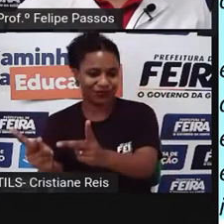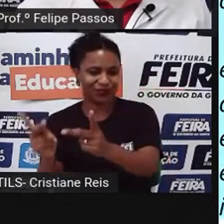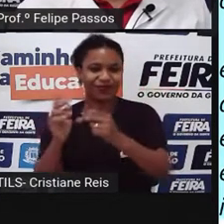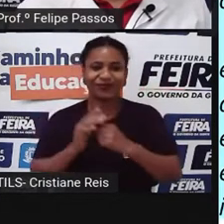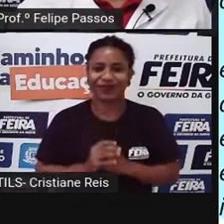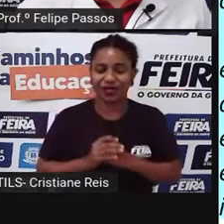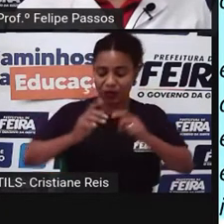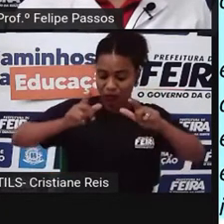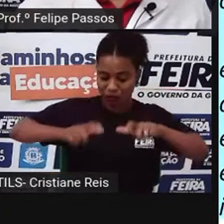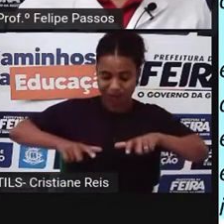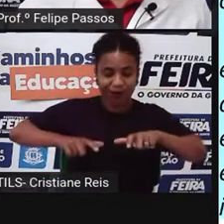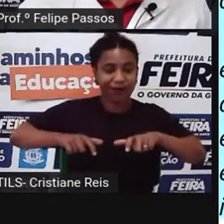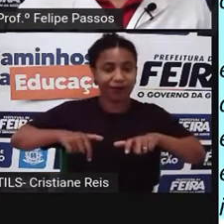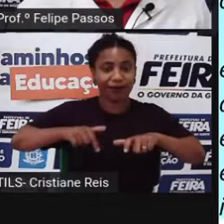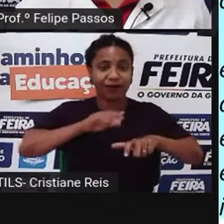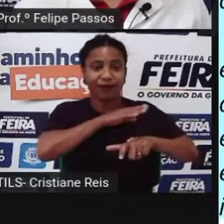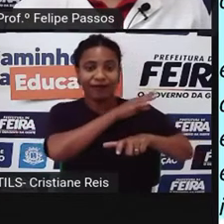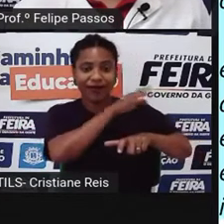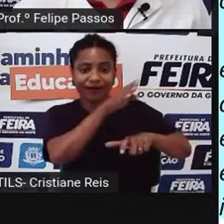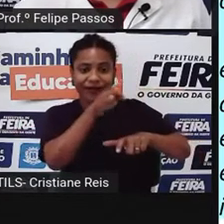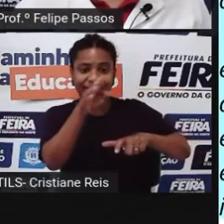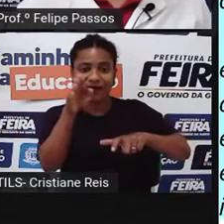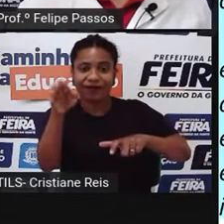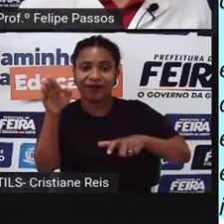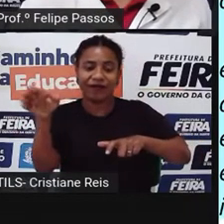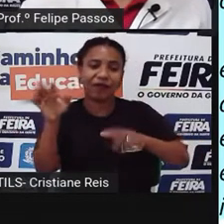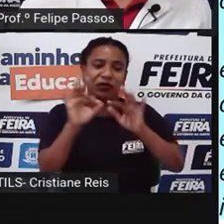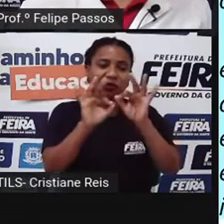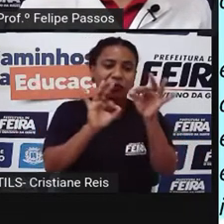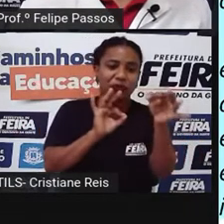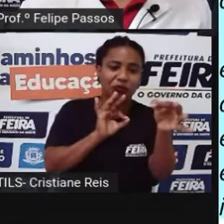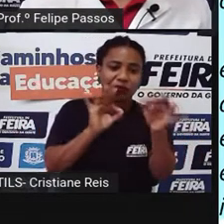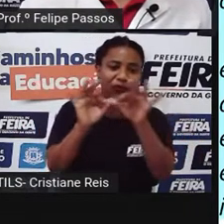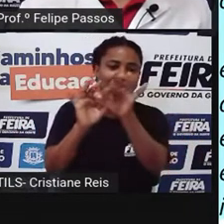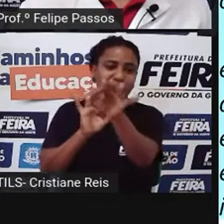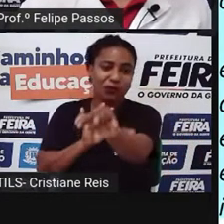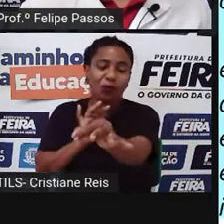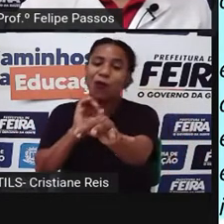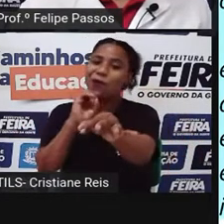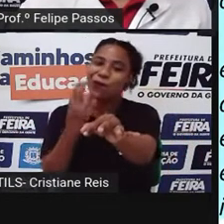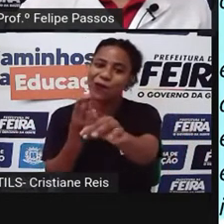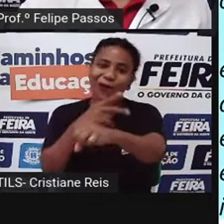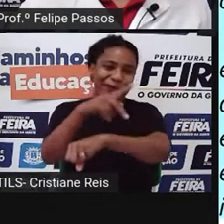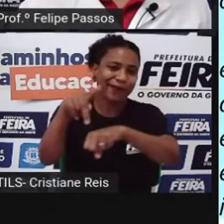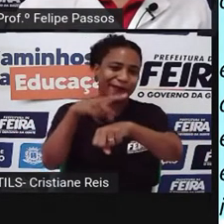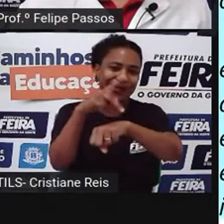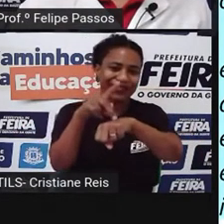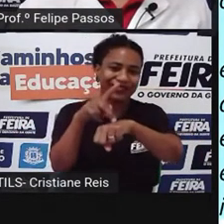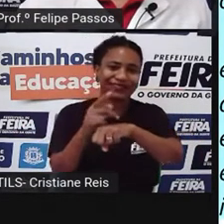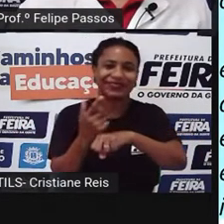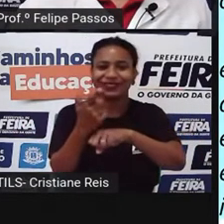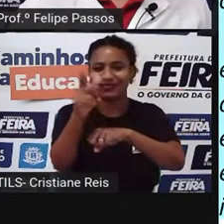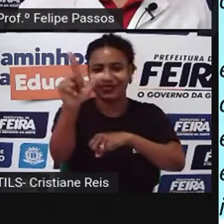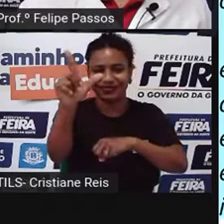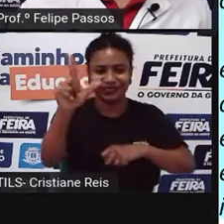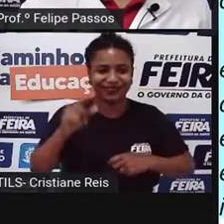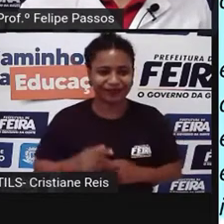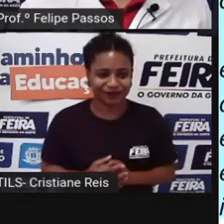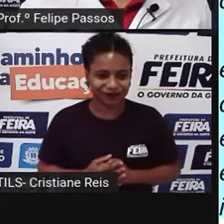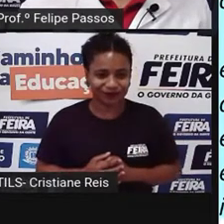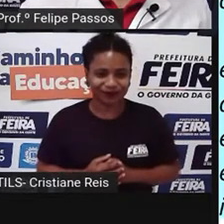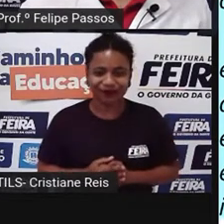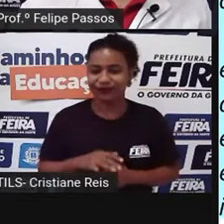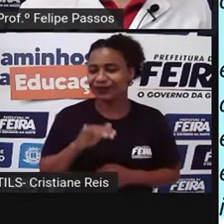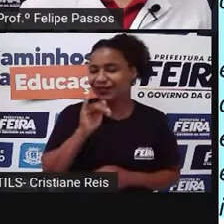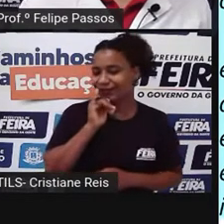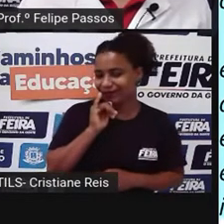ambiente pessoal, seja uma localidade próxima, até mesmo outro país. Então veja, se a gente sai daqui de Feira